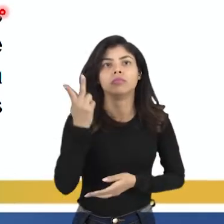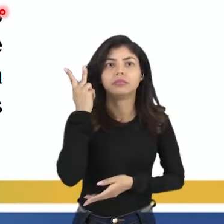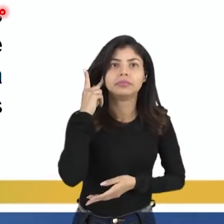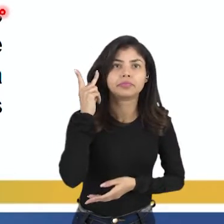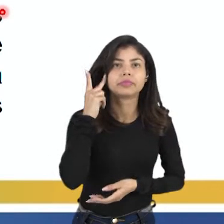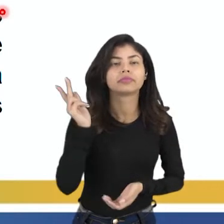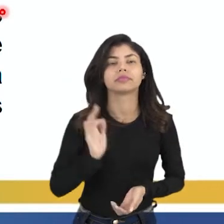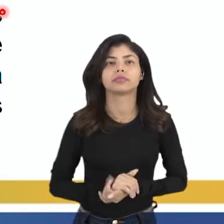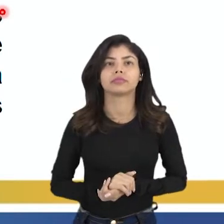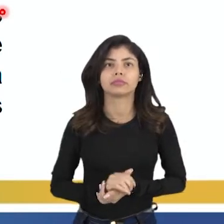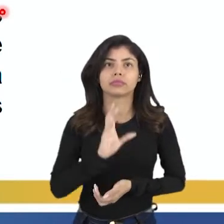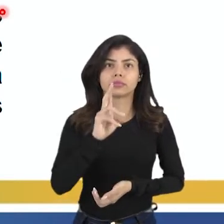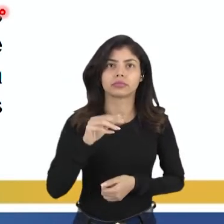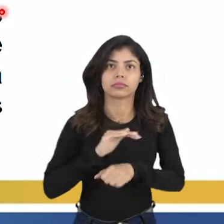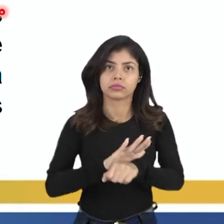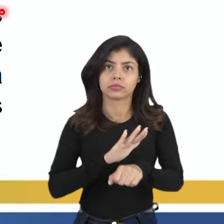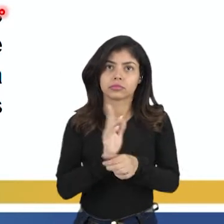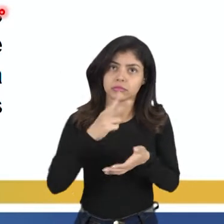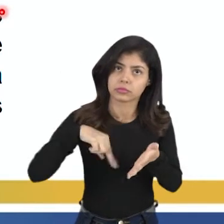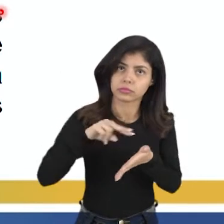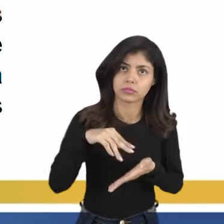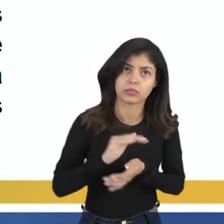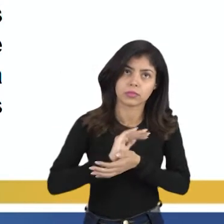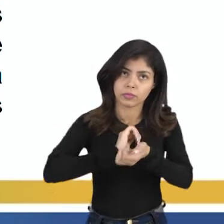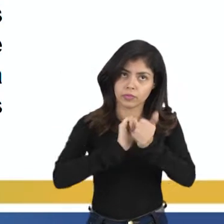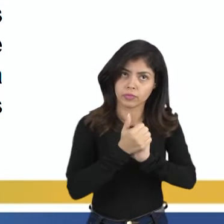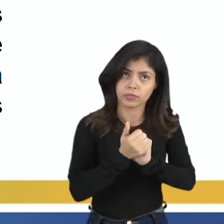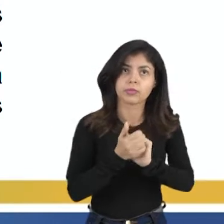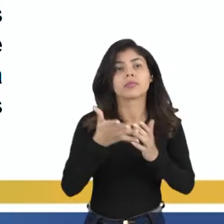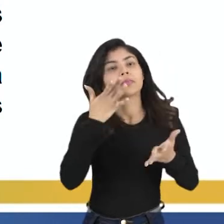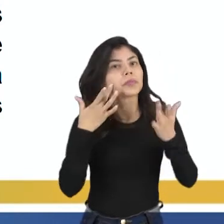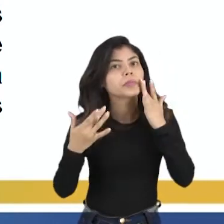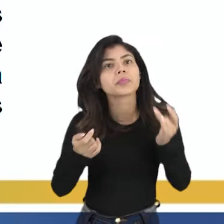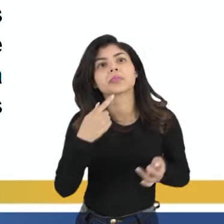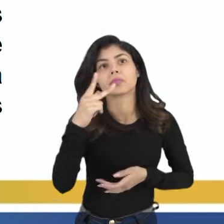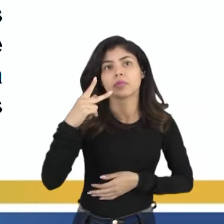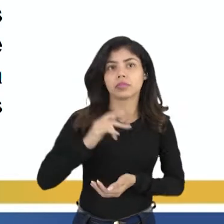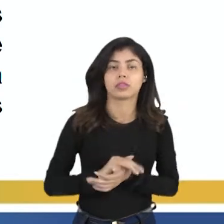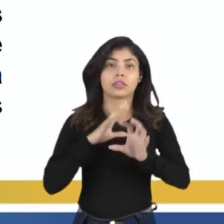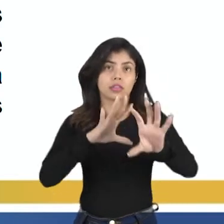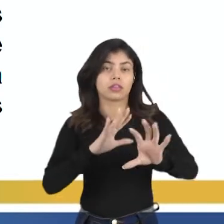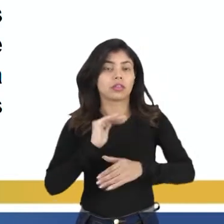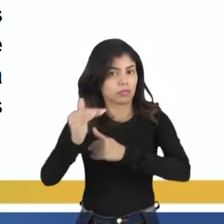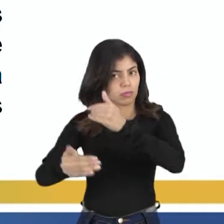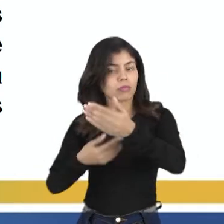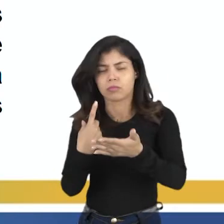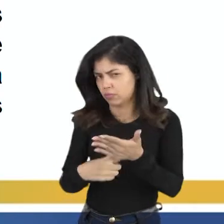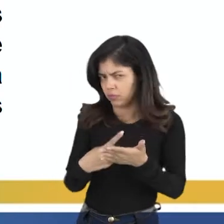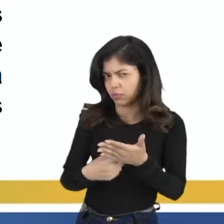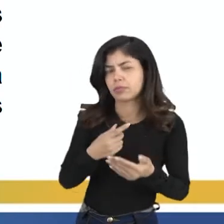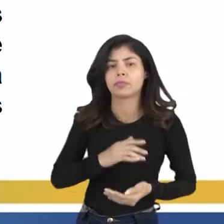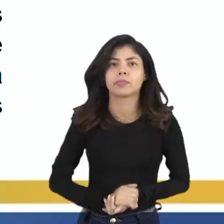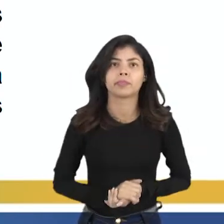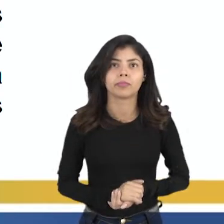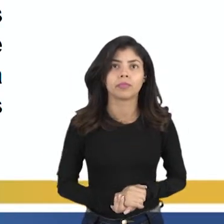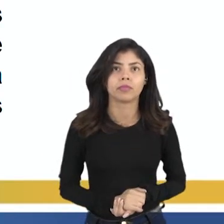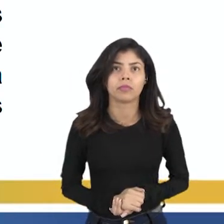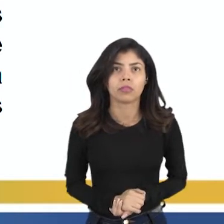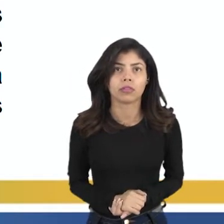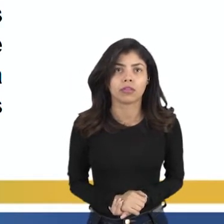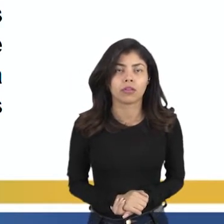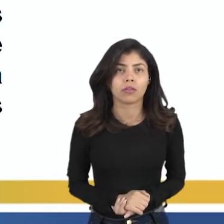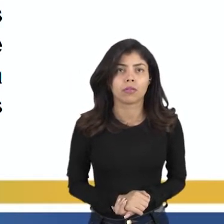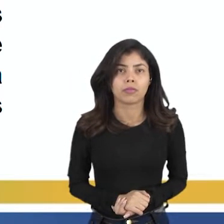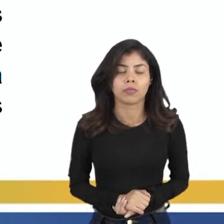parceria com a São Paulo Companhia de Dança para adaptar os espetáculos deles. Isso já é um avanço, concorda? E aí